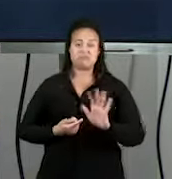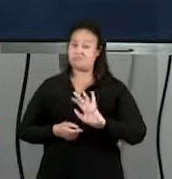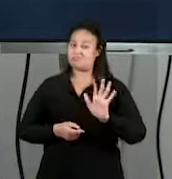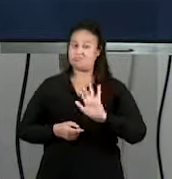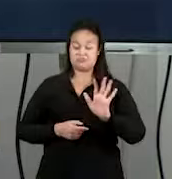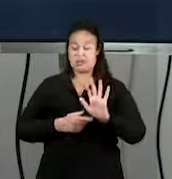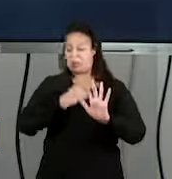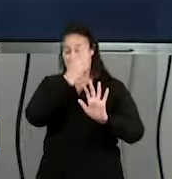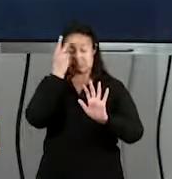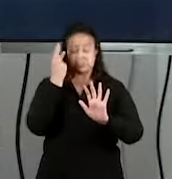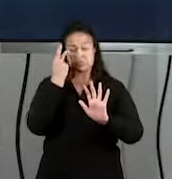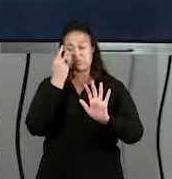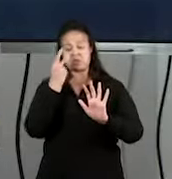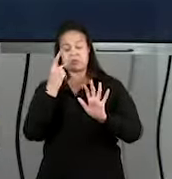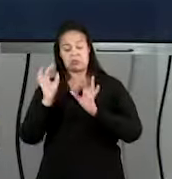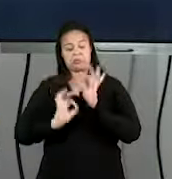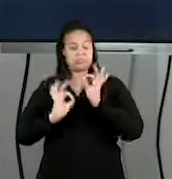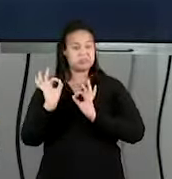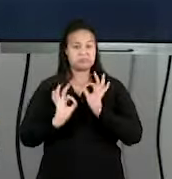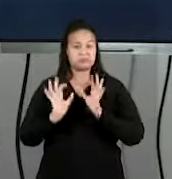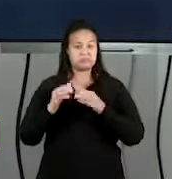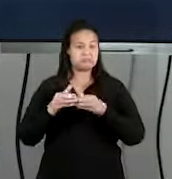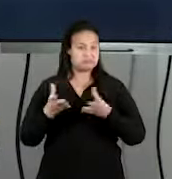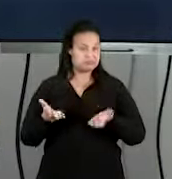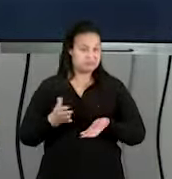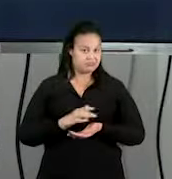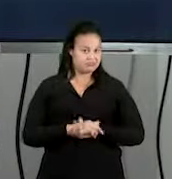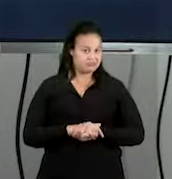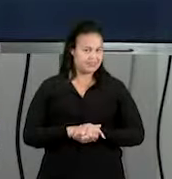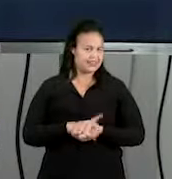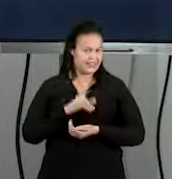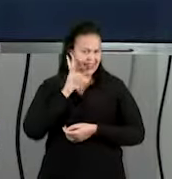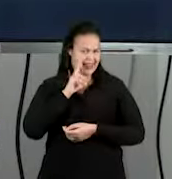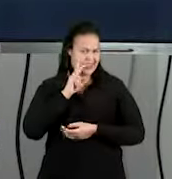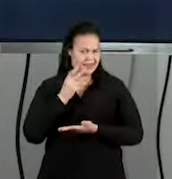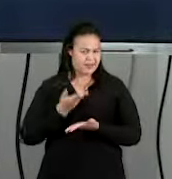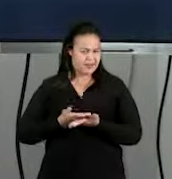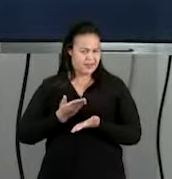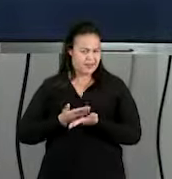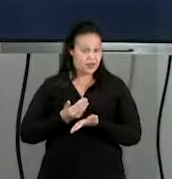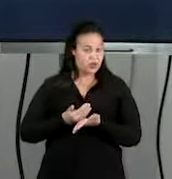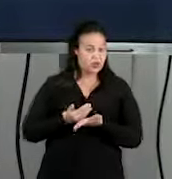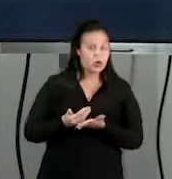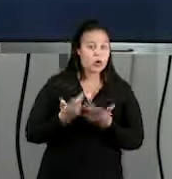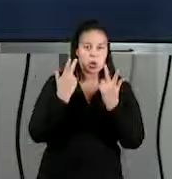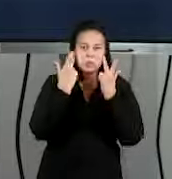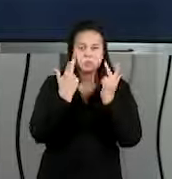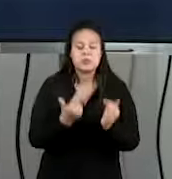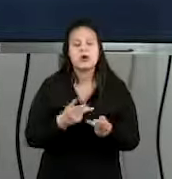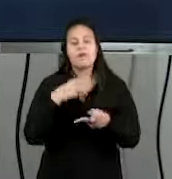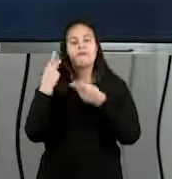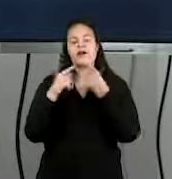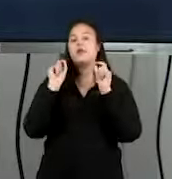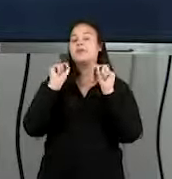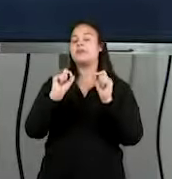uma pessoa ou organização. Como eu disse lá no início da aula, é muito comum a gente ouvir falar